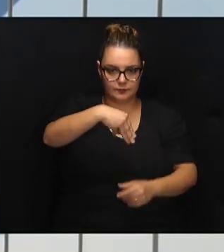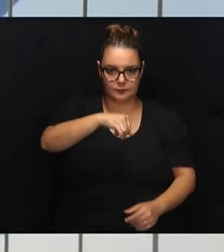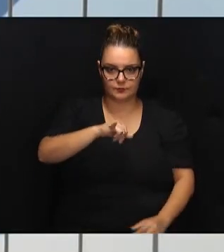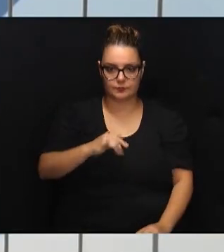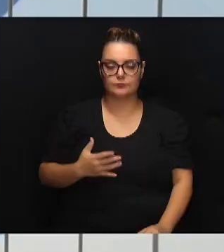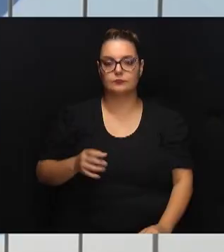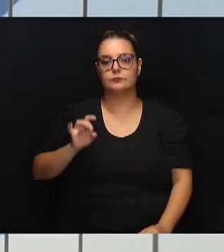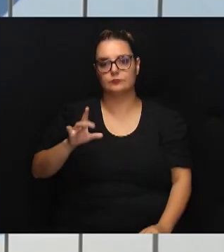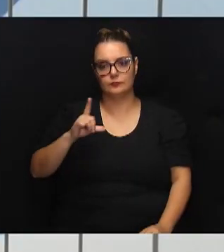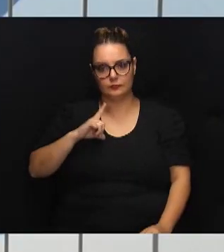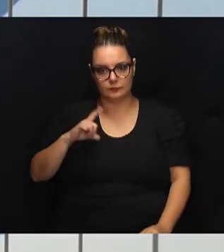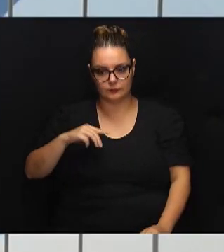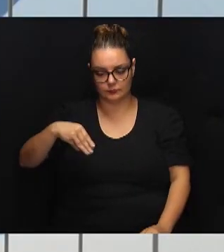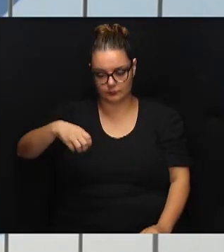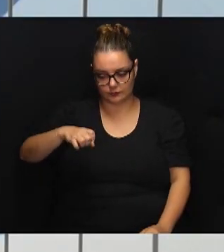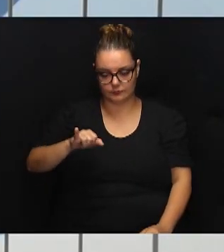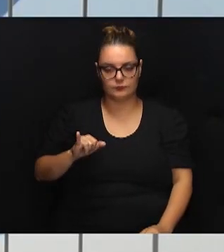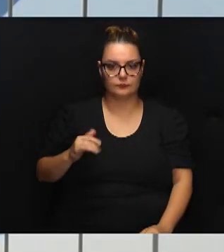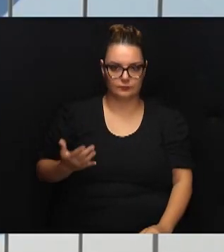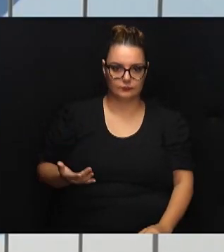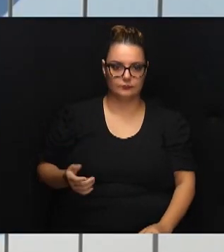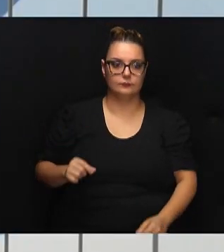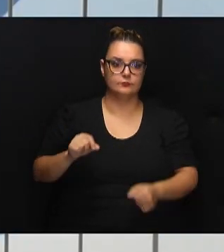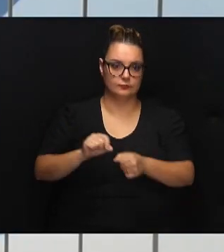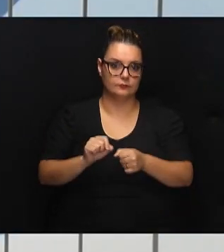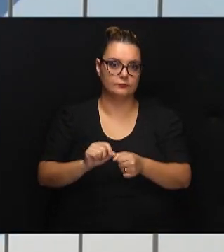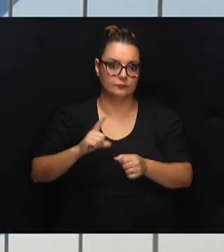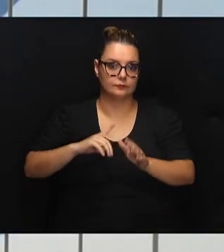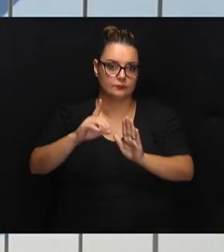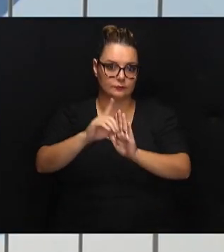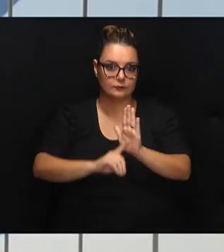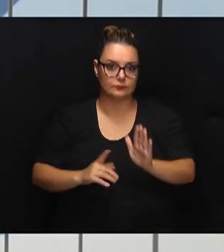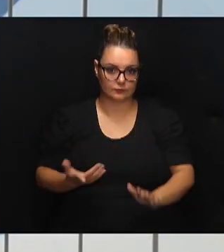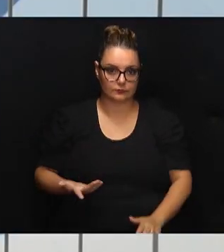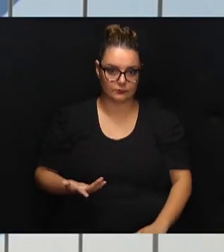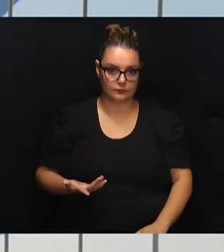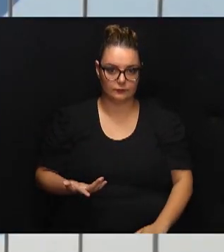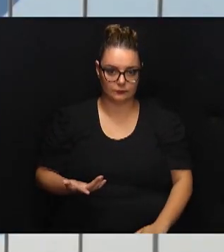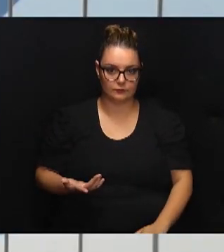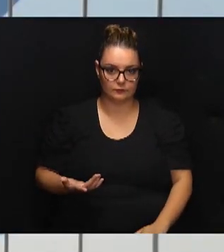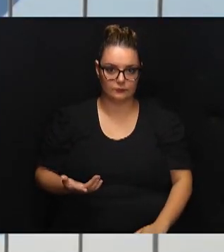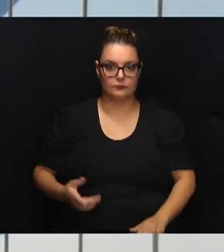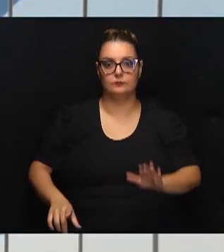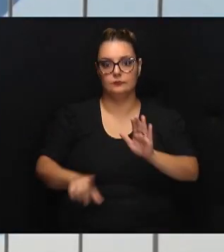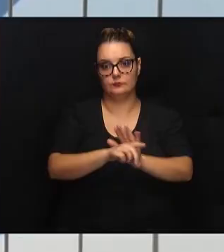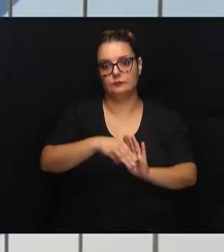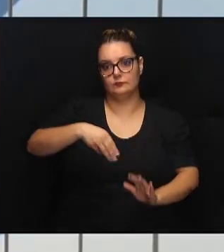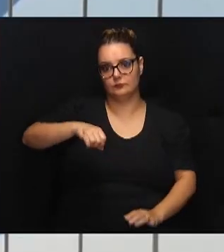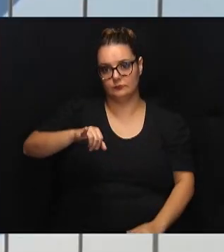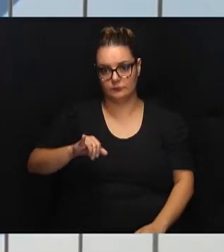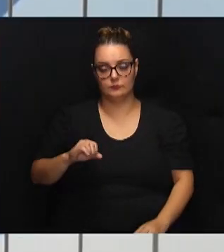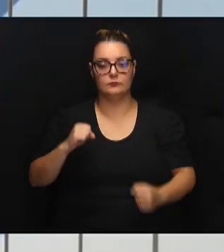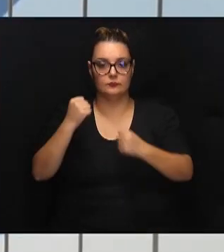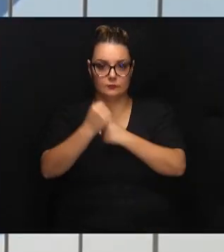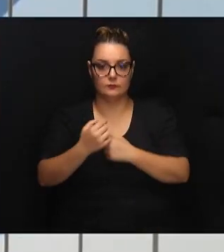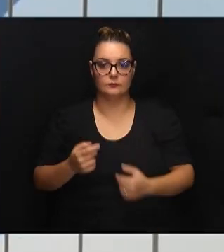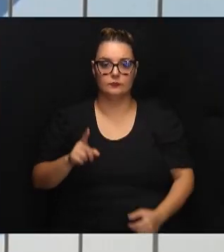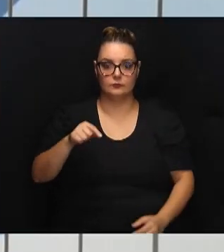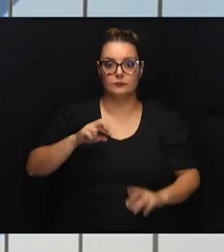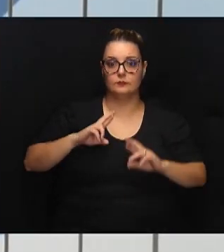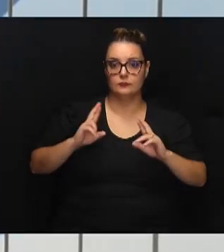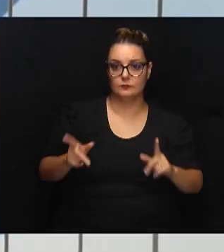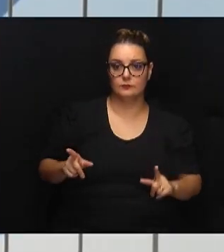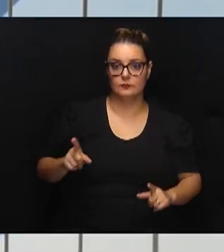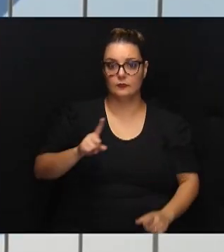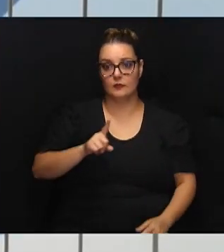tem o MEI é que vai fazer e ter direito ao que a lei do MEI protege. Então, essa diferenciação não